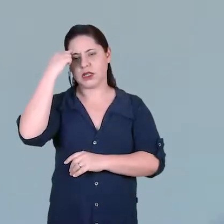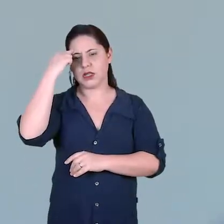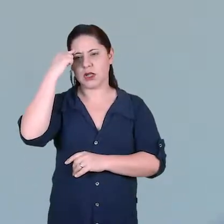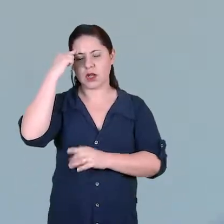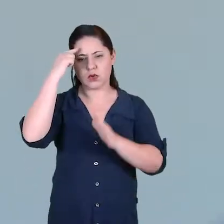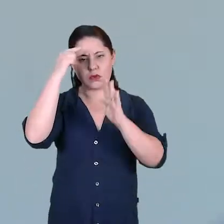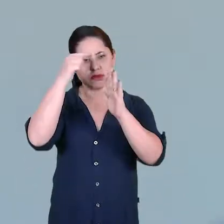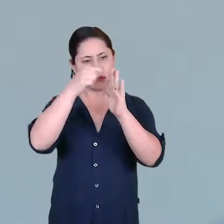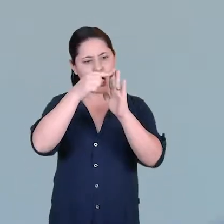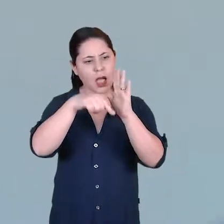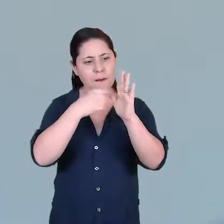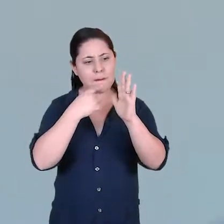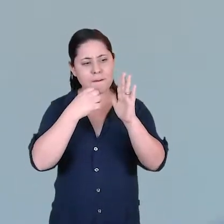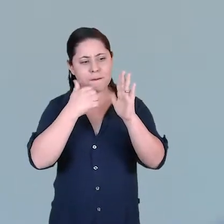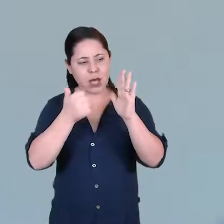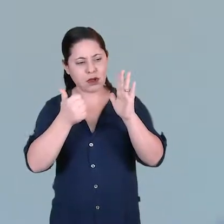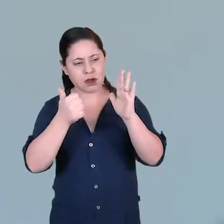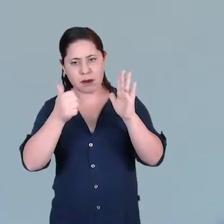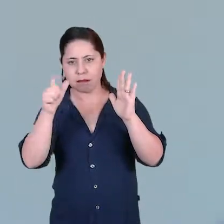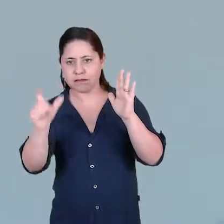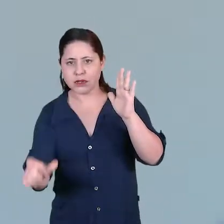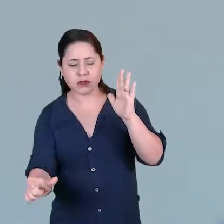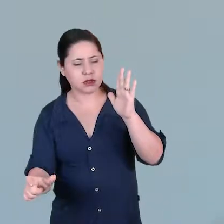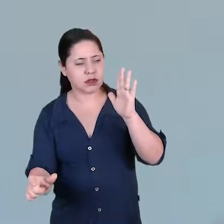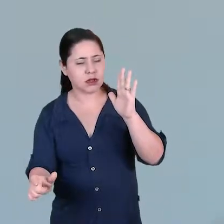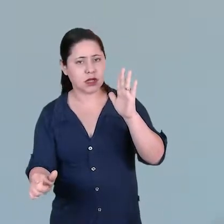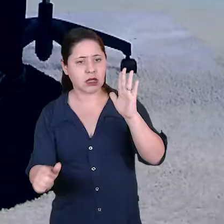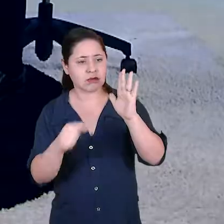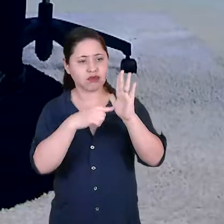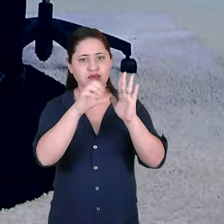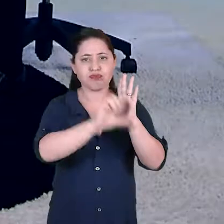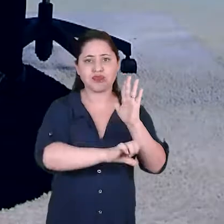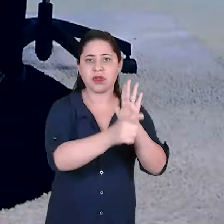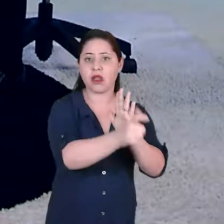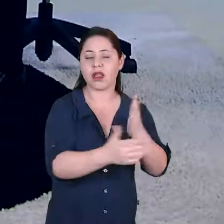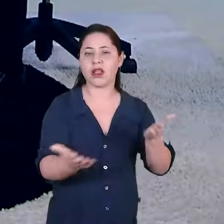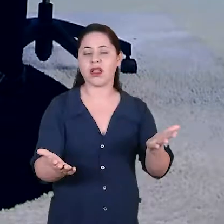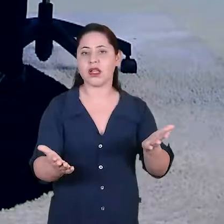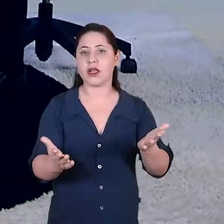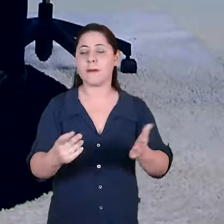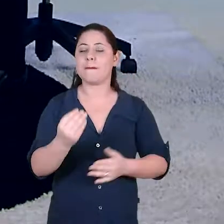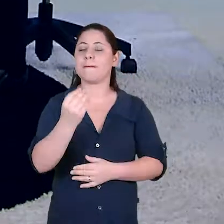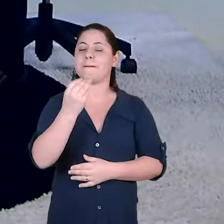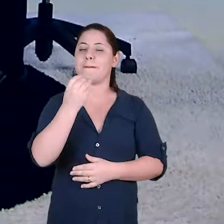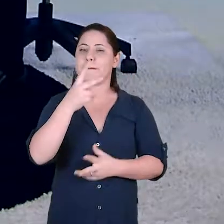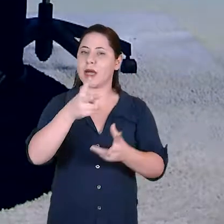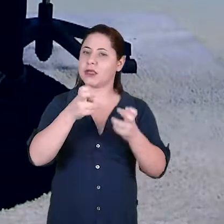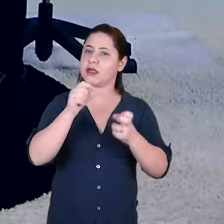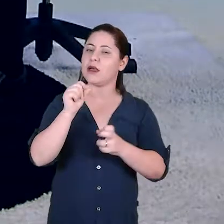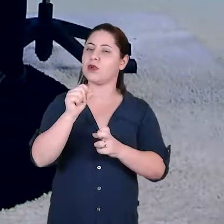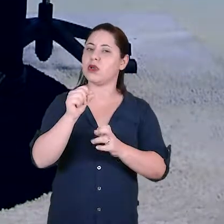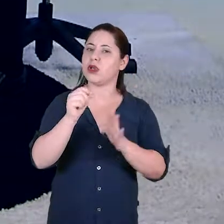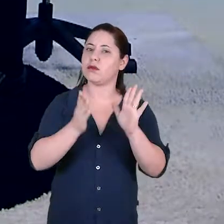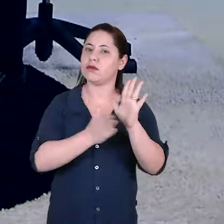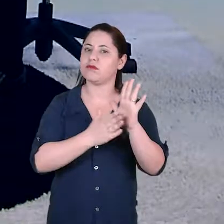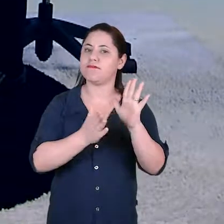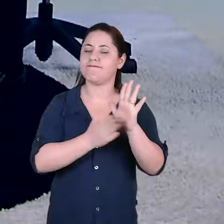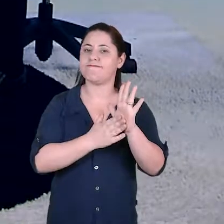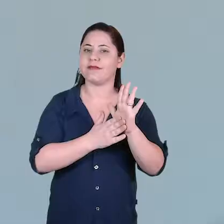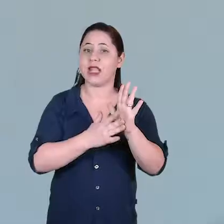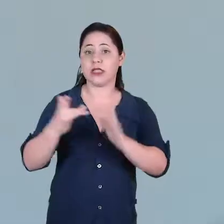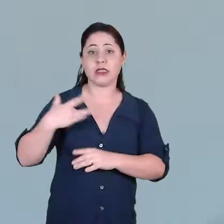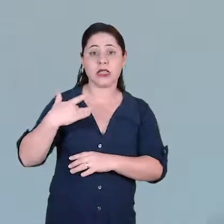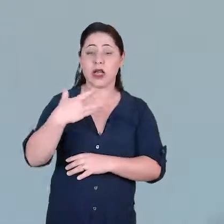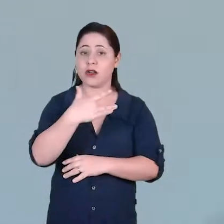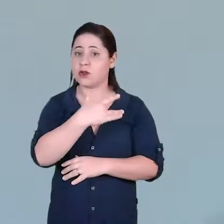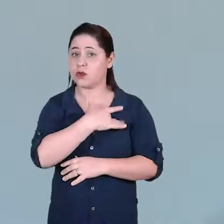ser positivo para esta ou esta situação. Nós percebemos que esta PEC não está abrangendo essas questões. A saúde